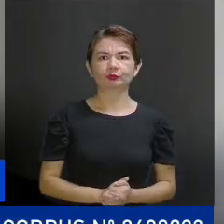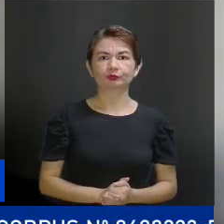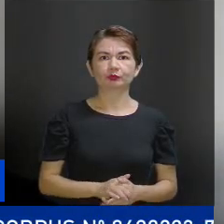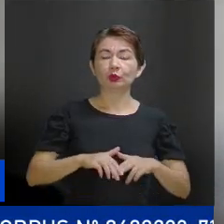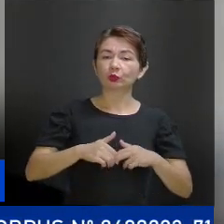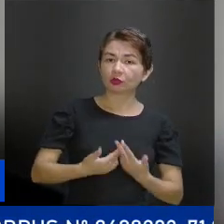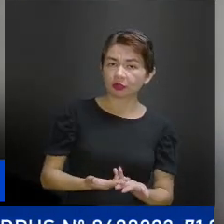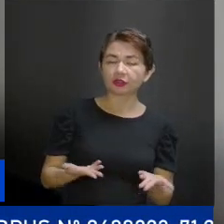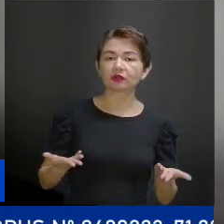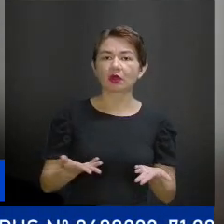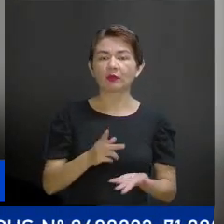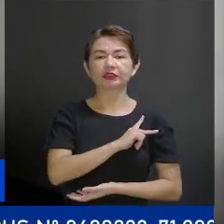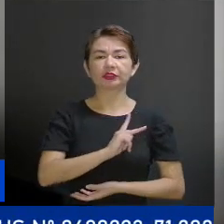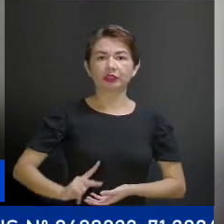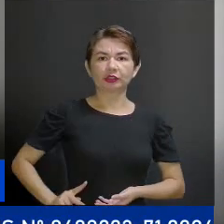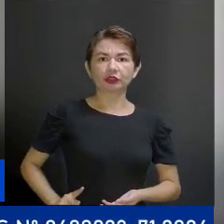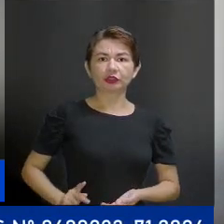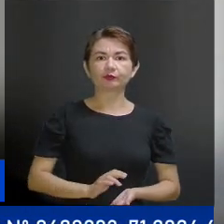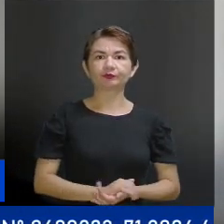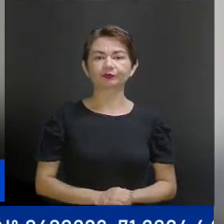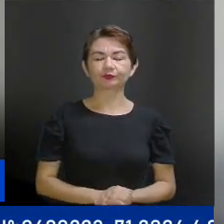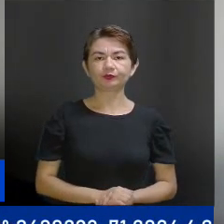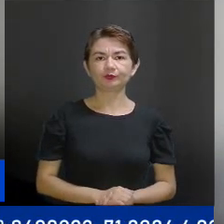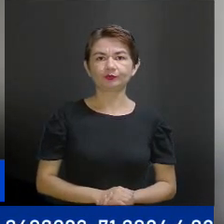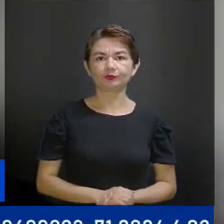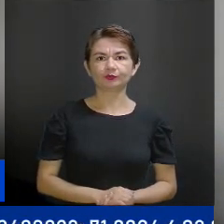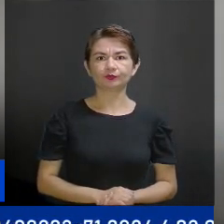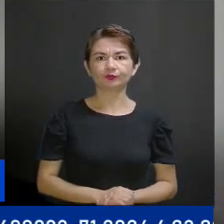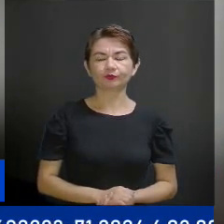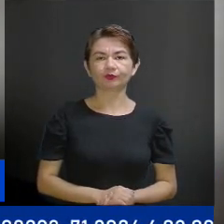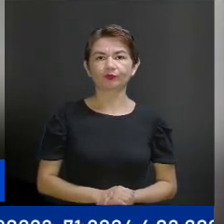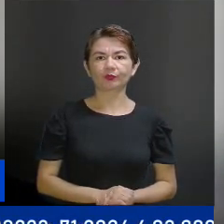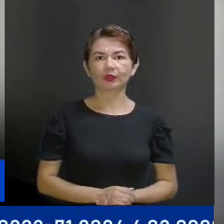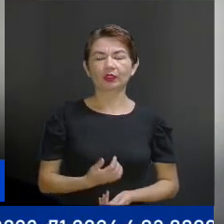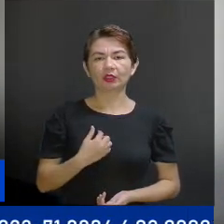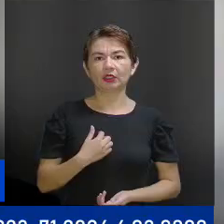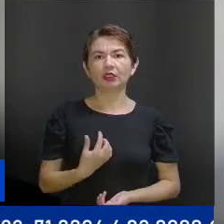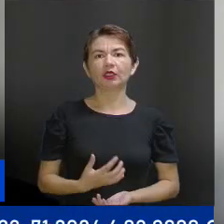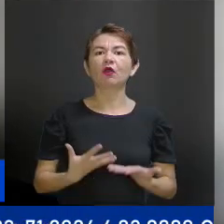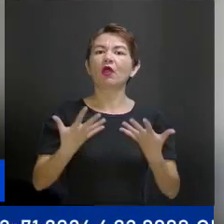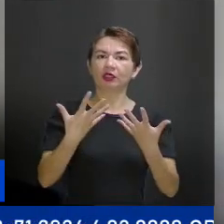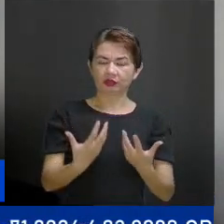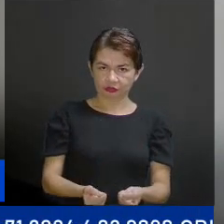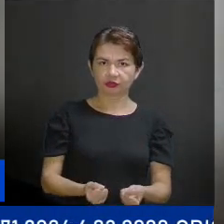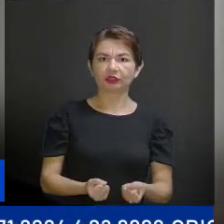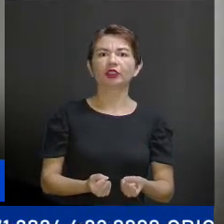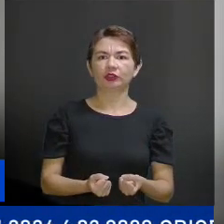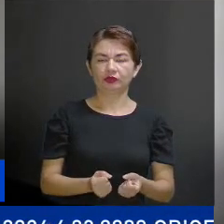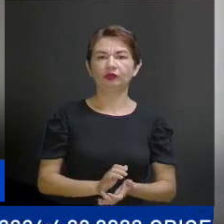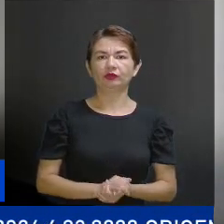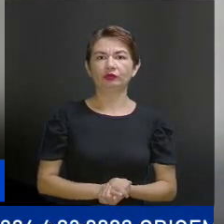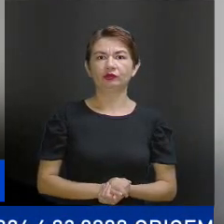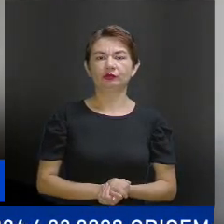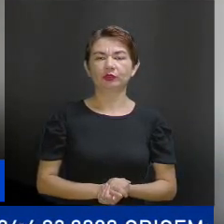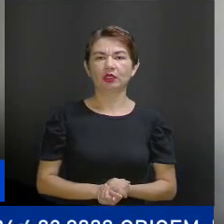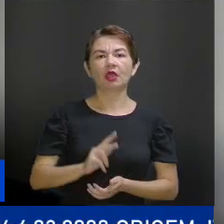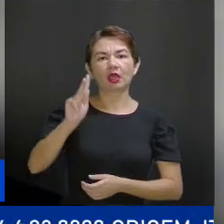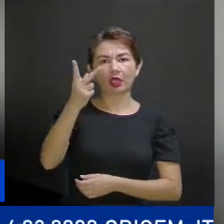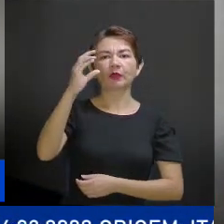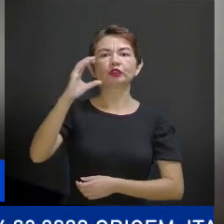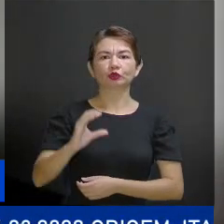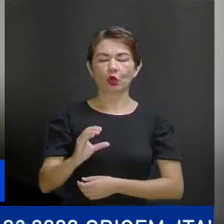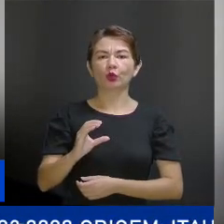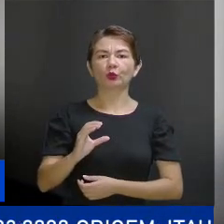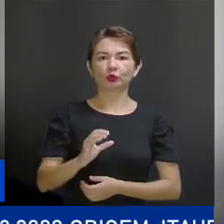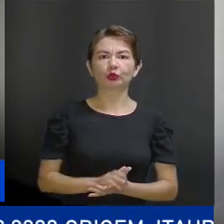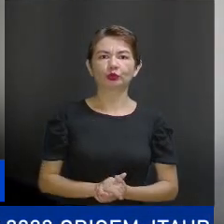a razão, senhor presidente, pela qual eu ratifico o deferimento da liminar e concedo a ordem de habeas corpus